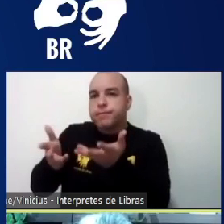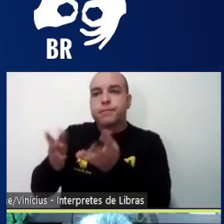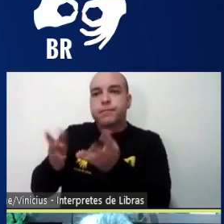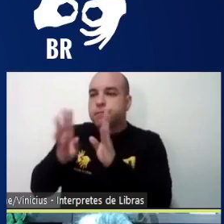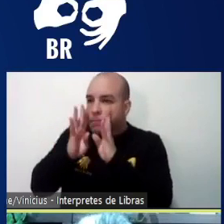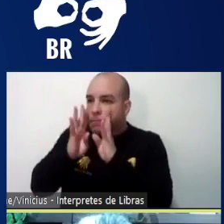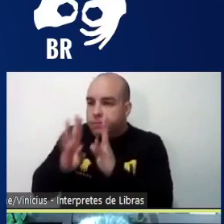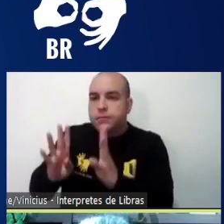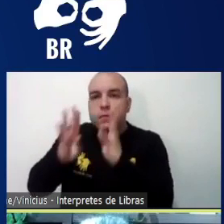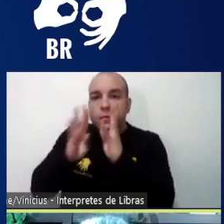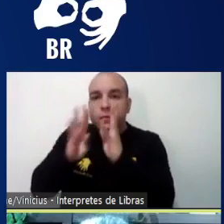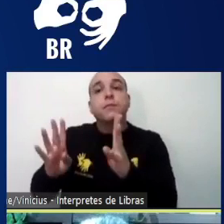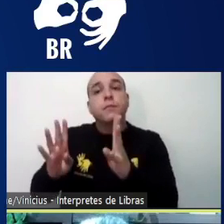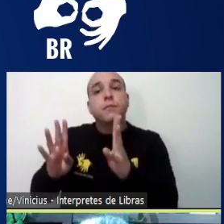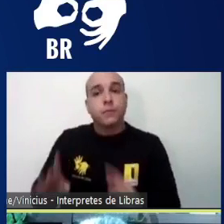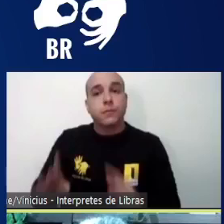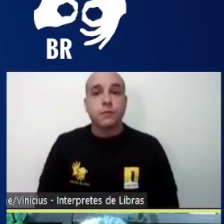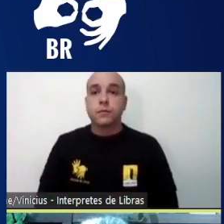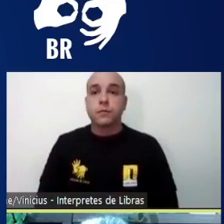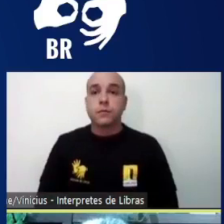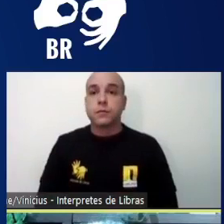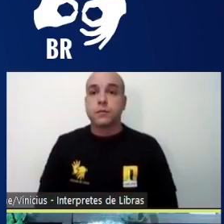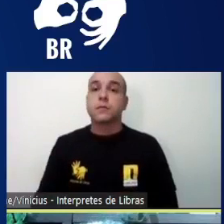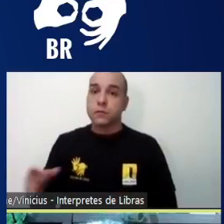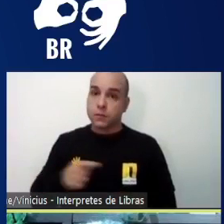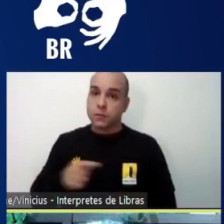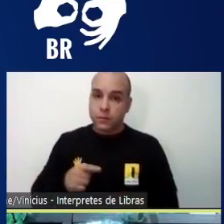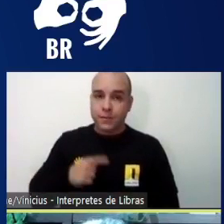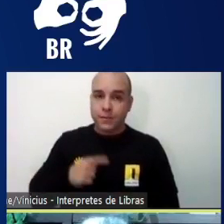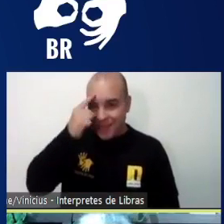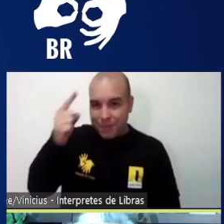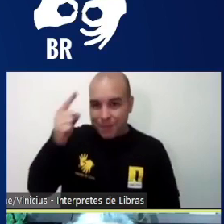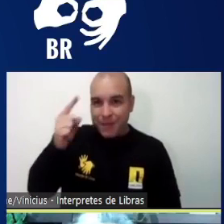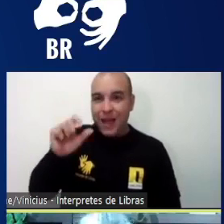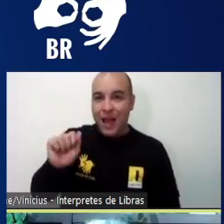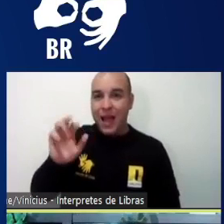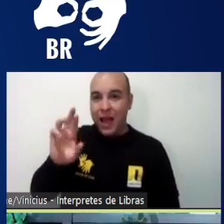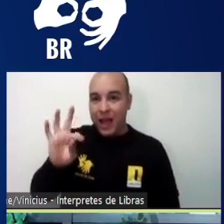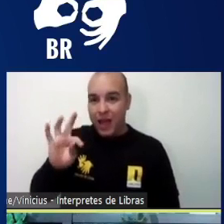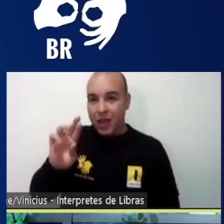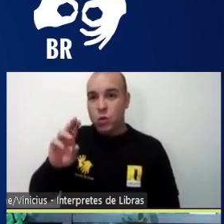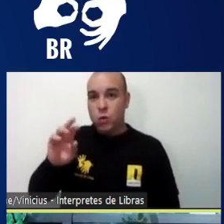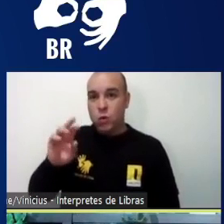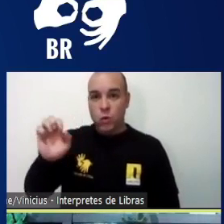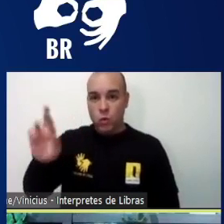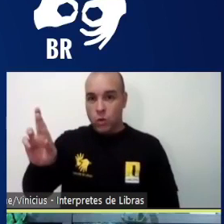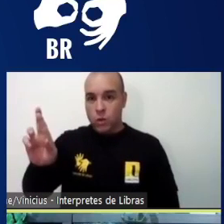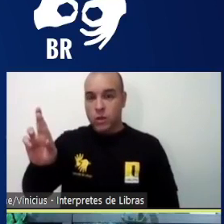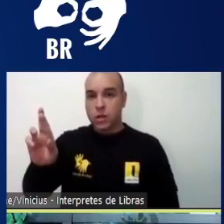mas os nossos ouvidos, como disse Arthur da Távola, com ouvirtude.